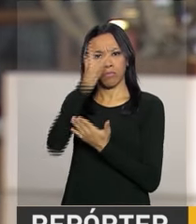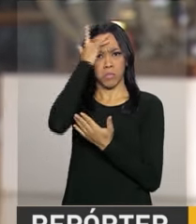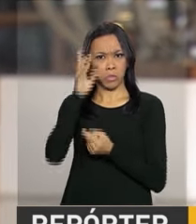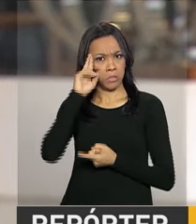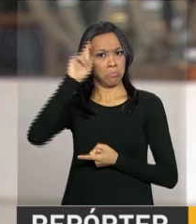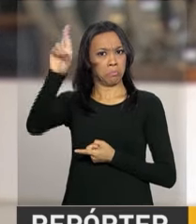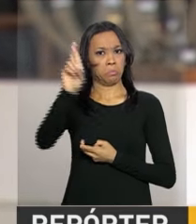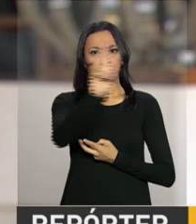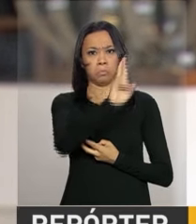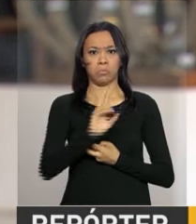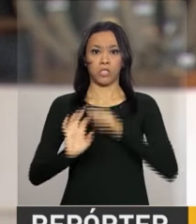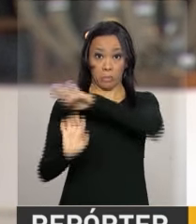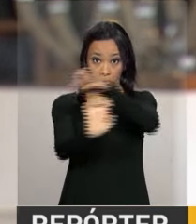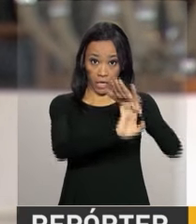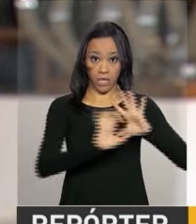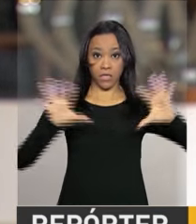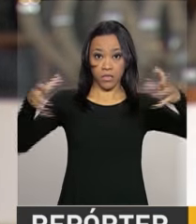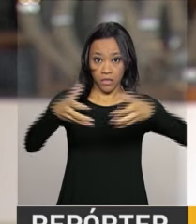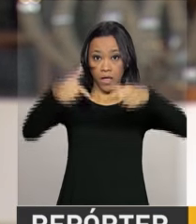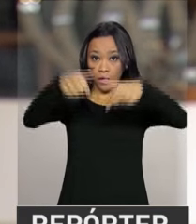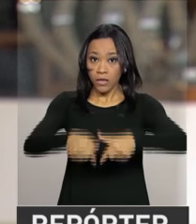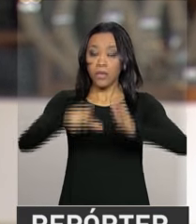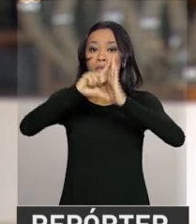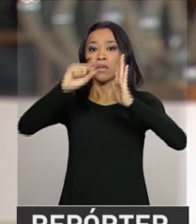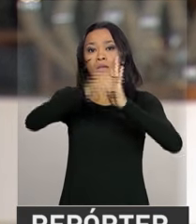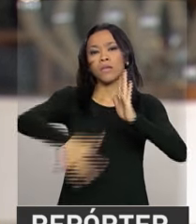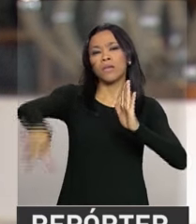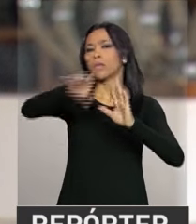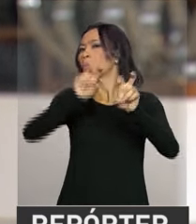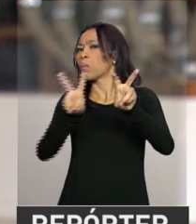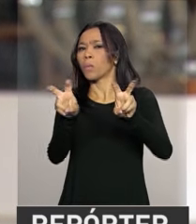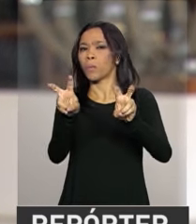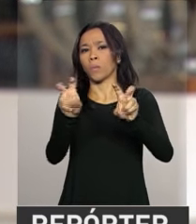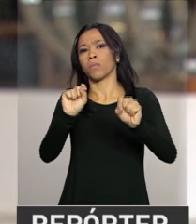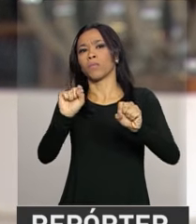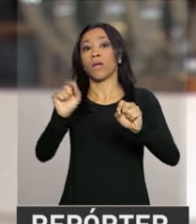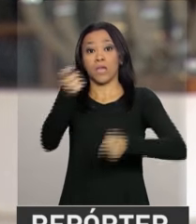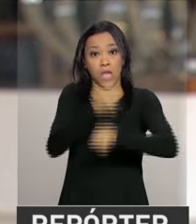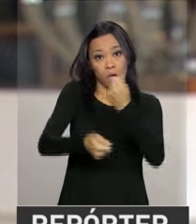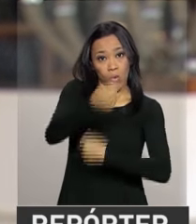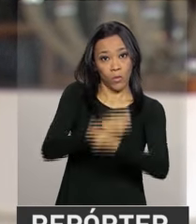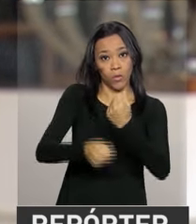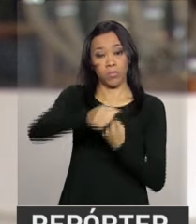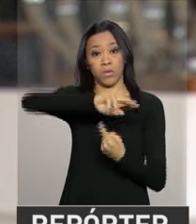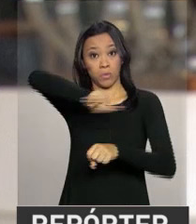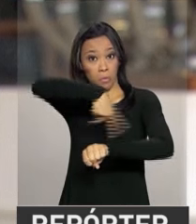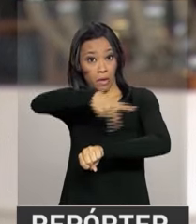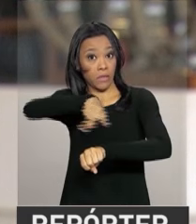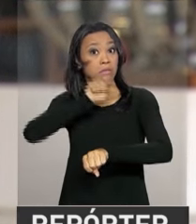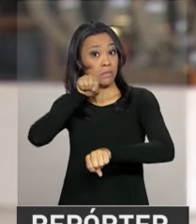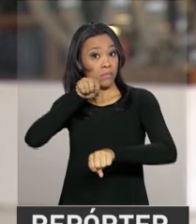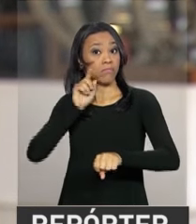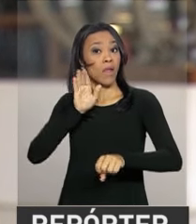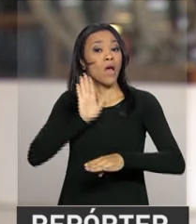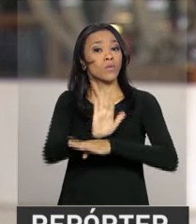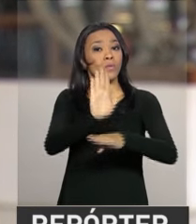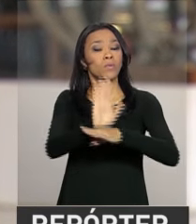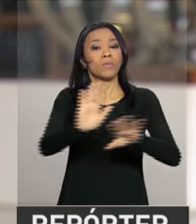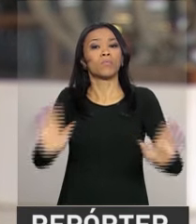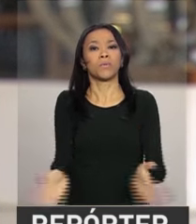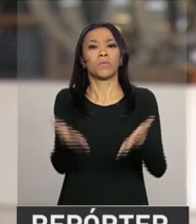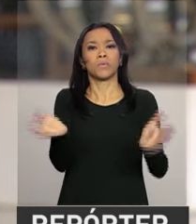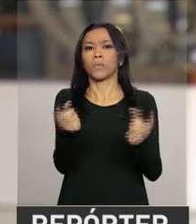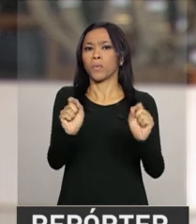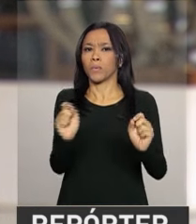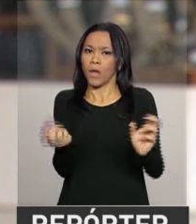aqui no Palácio do Planalto devem ser discutidas aí questões relacionadas à economia do país que possam contribuir aí especialmente com a